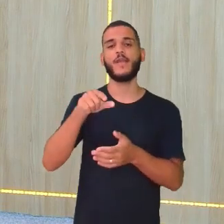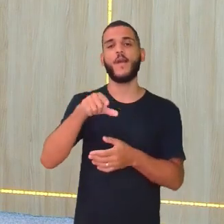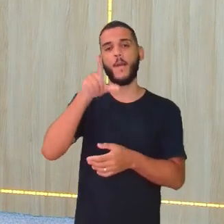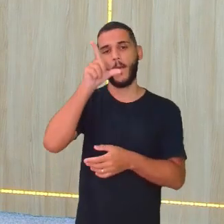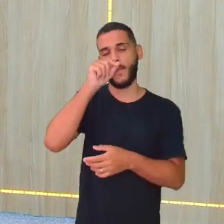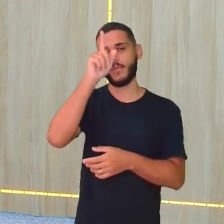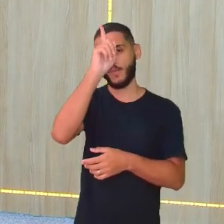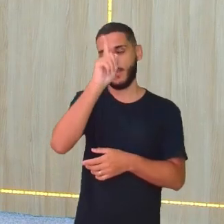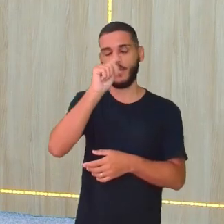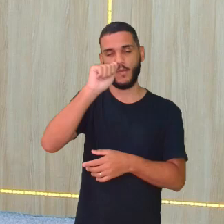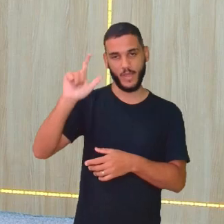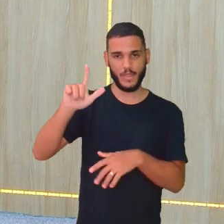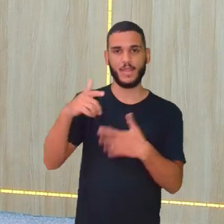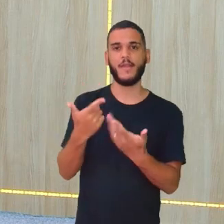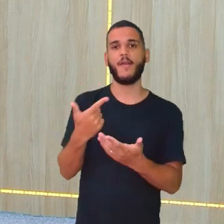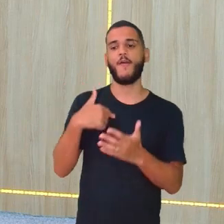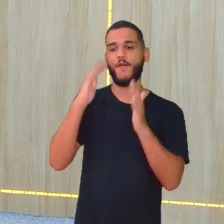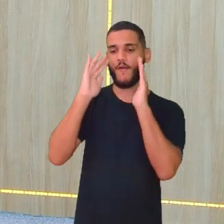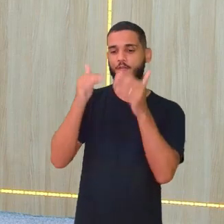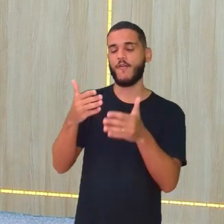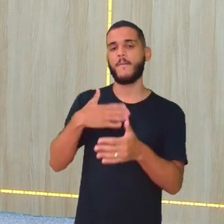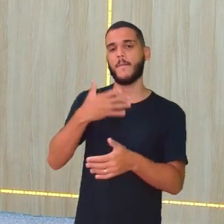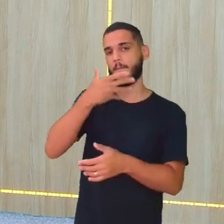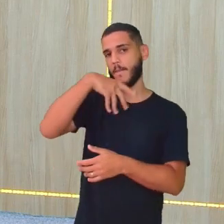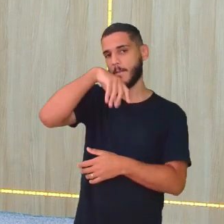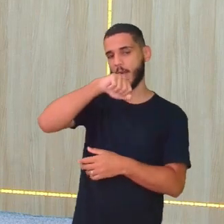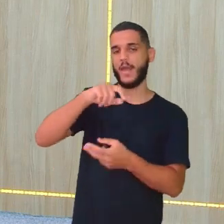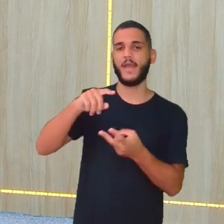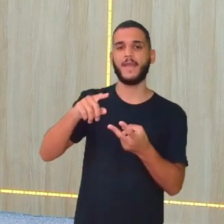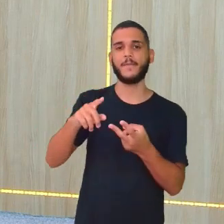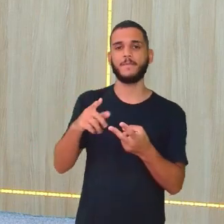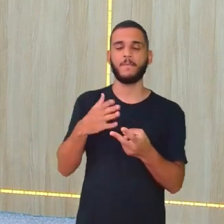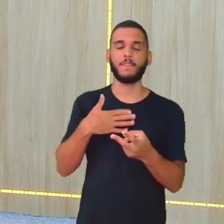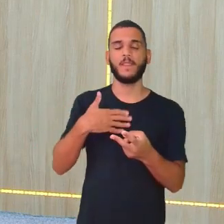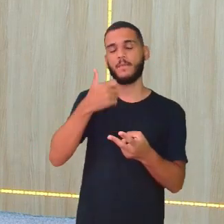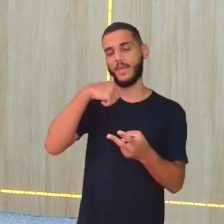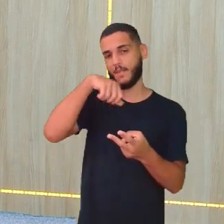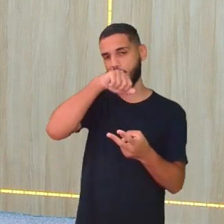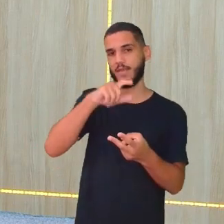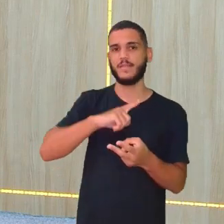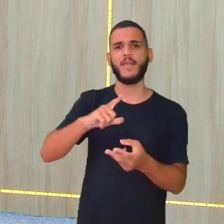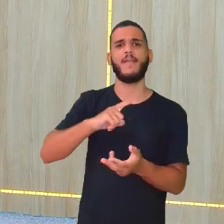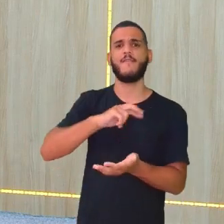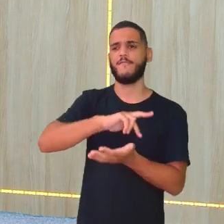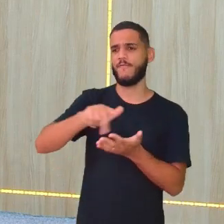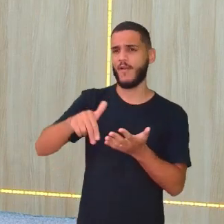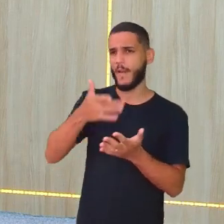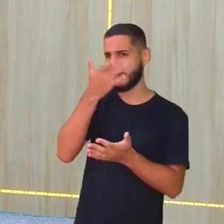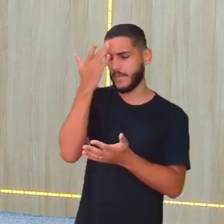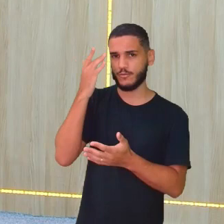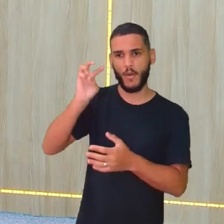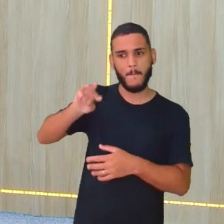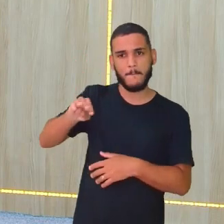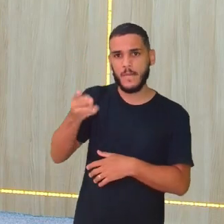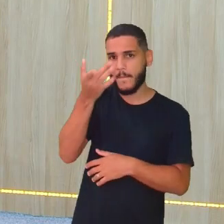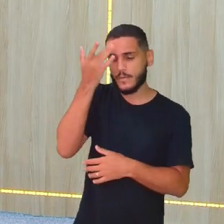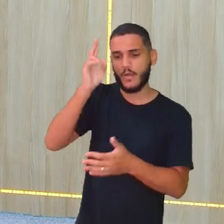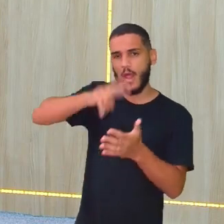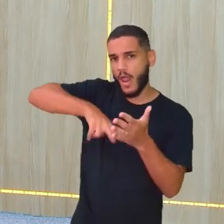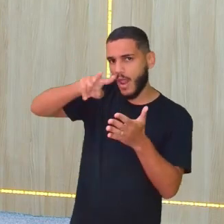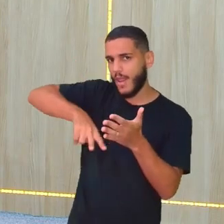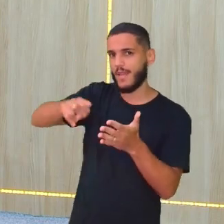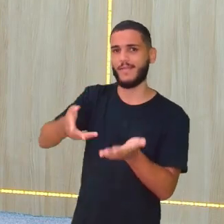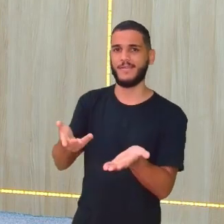história específica sobre o meu pai e a minha mãe, e teve uma repercussão muito grande, milhões de pessoas leram e tudo